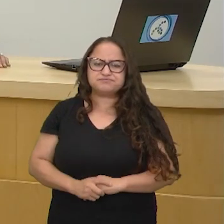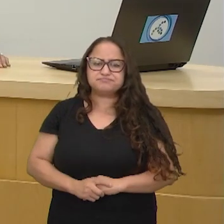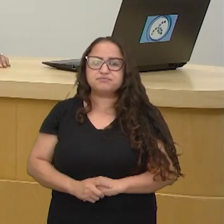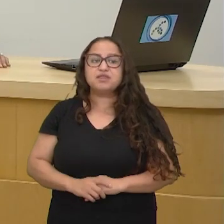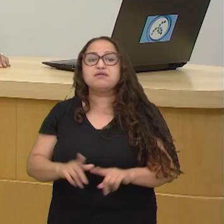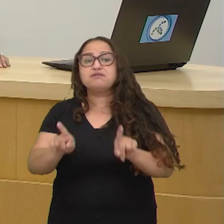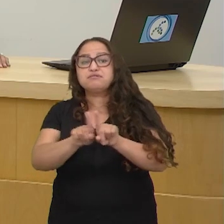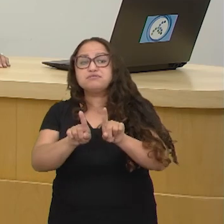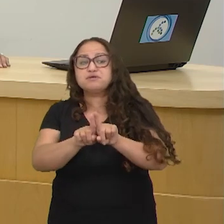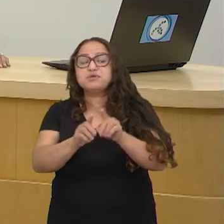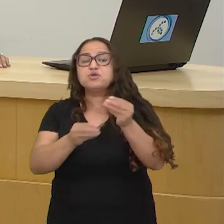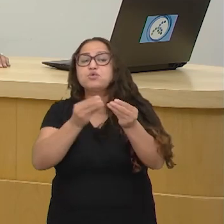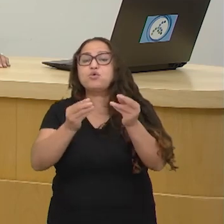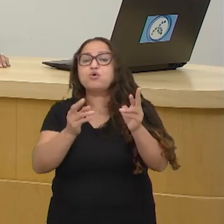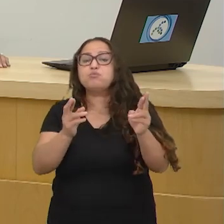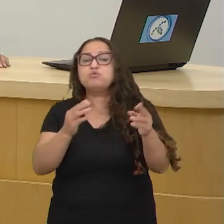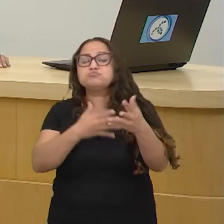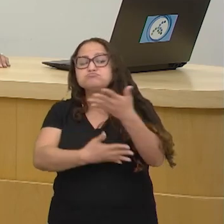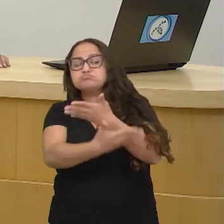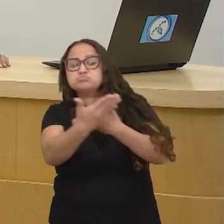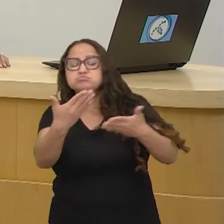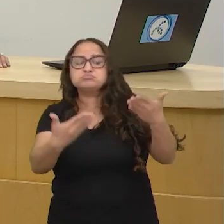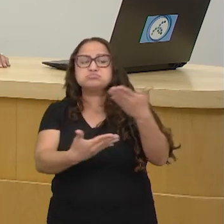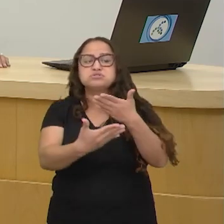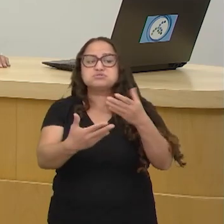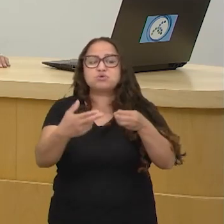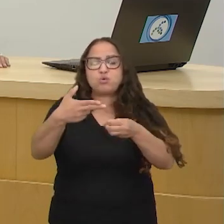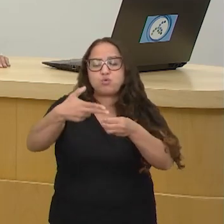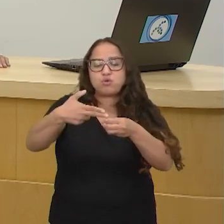a interação nuclear, né? Vamos falar um pouquinho o que